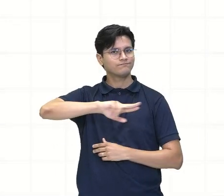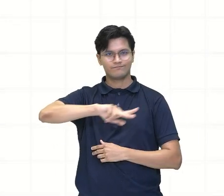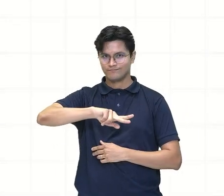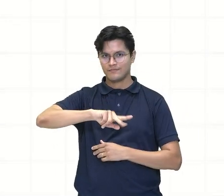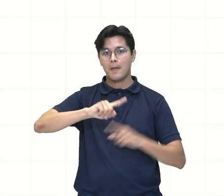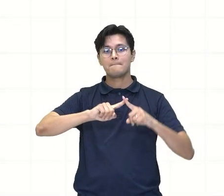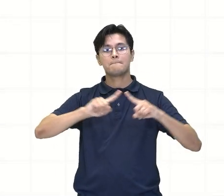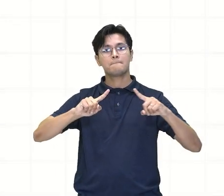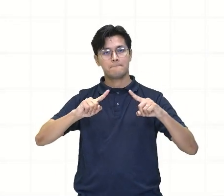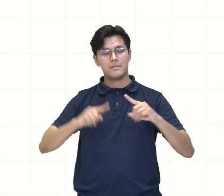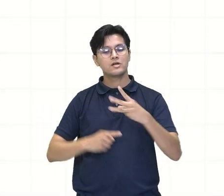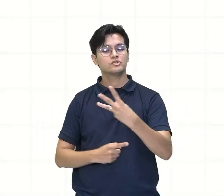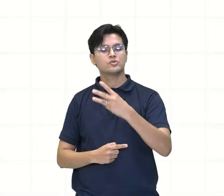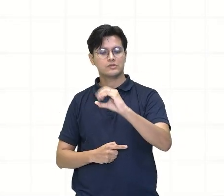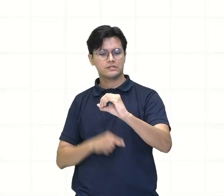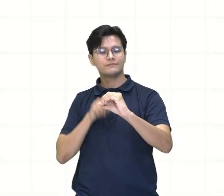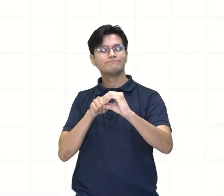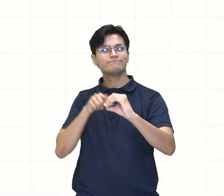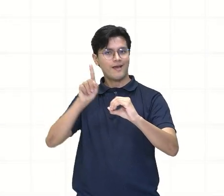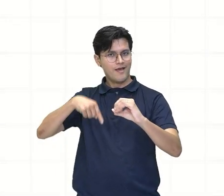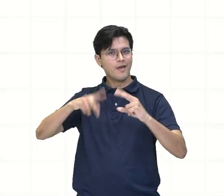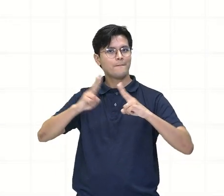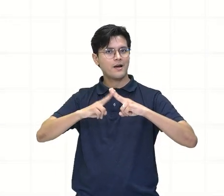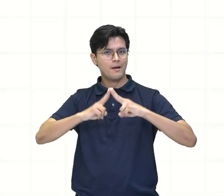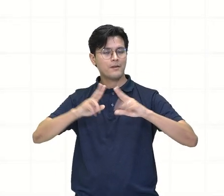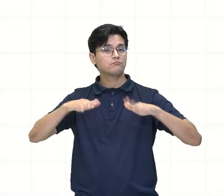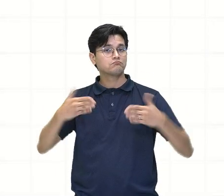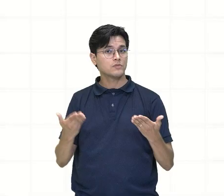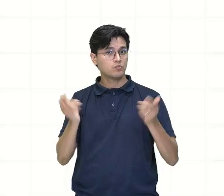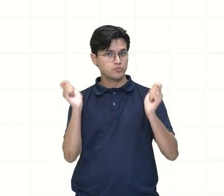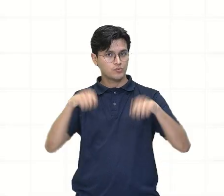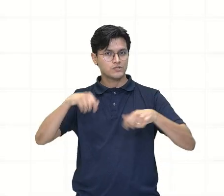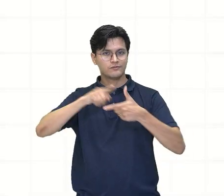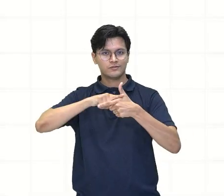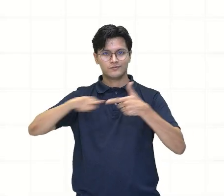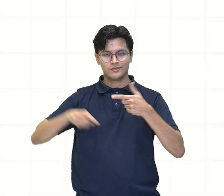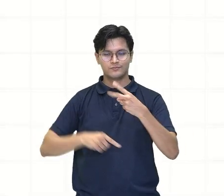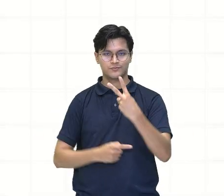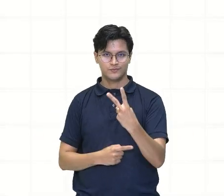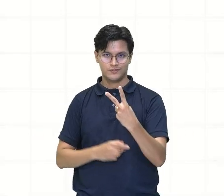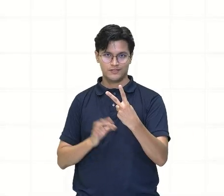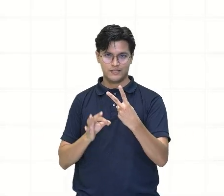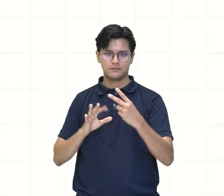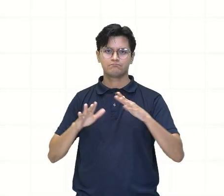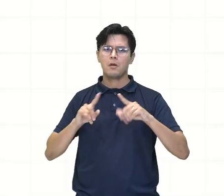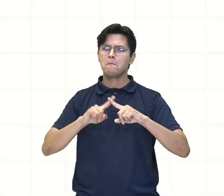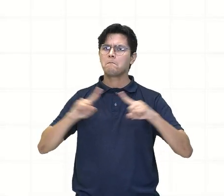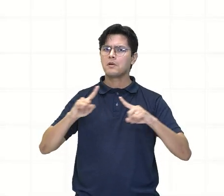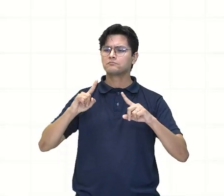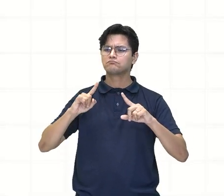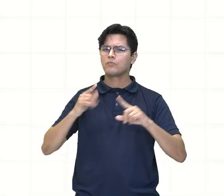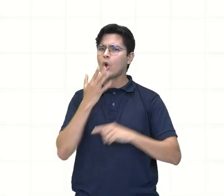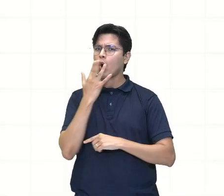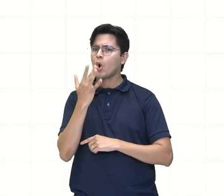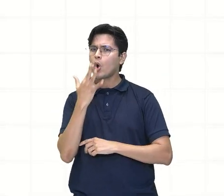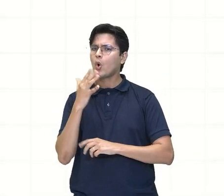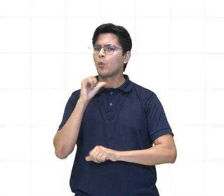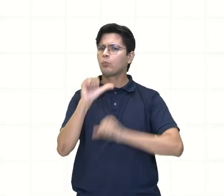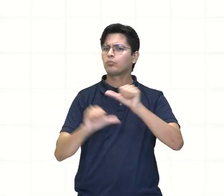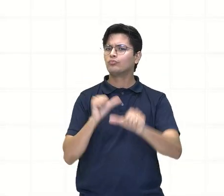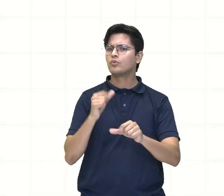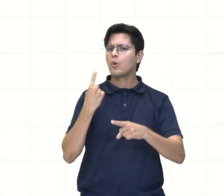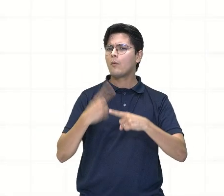dividindo por 2. Professor, por que o senhor mudou de cor? É porque eu já vou explicar para vocês como é que a gente faz